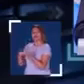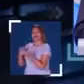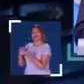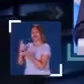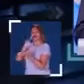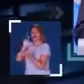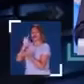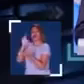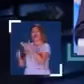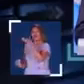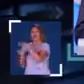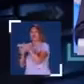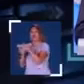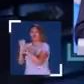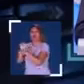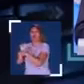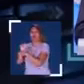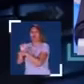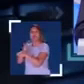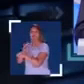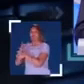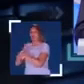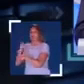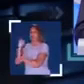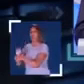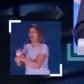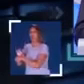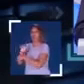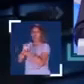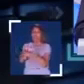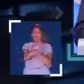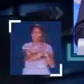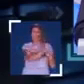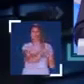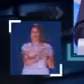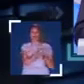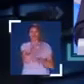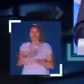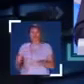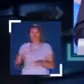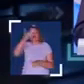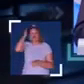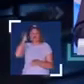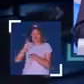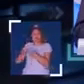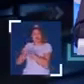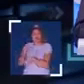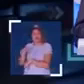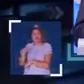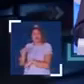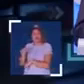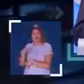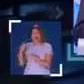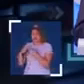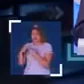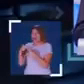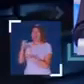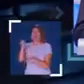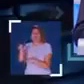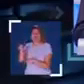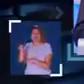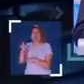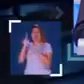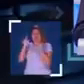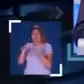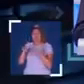O orçamento público, deixando a saúde como está, como fez o governo do Temer, que foi colocado aonde está